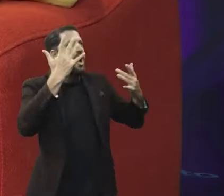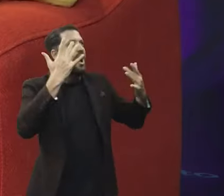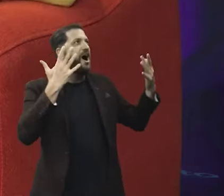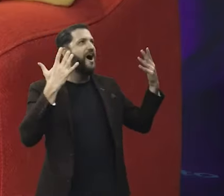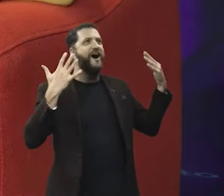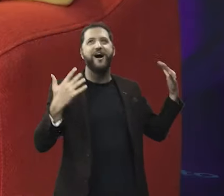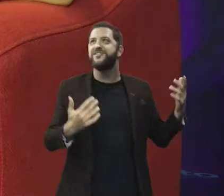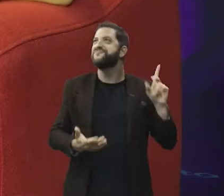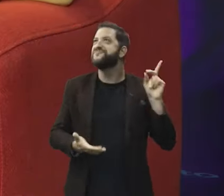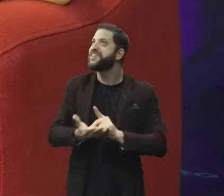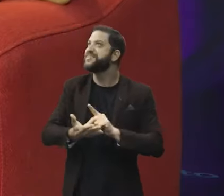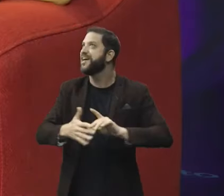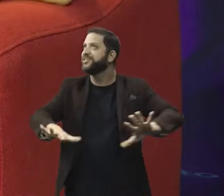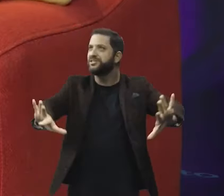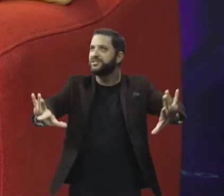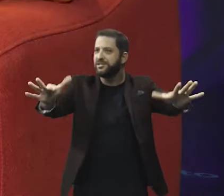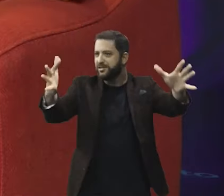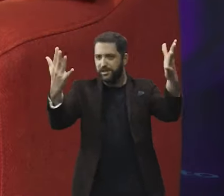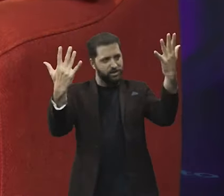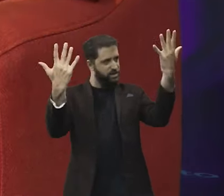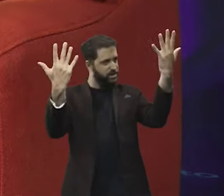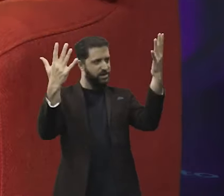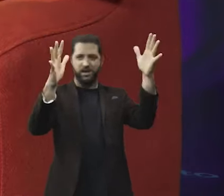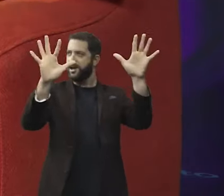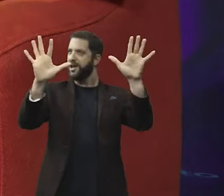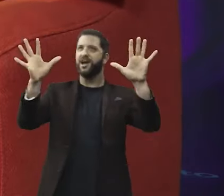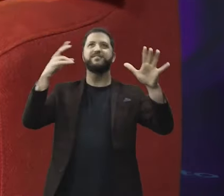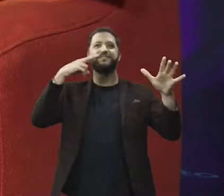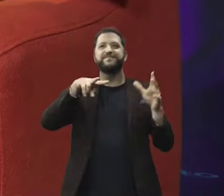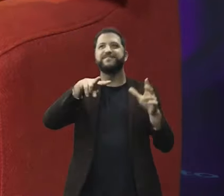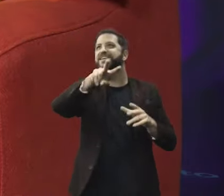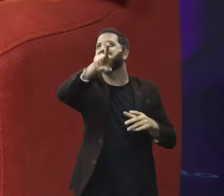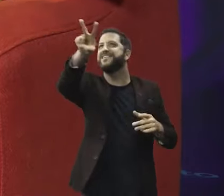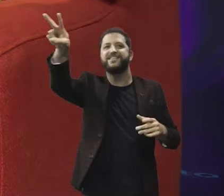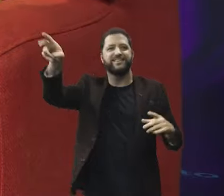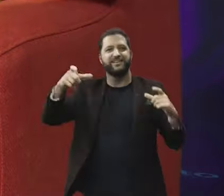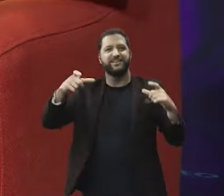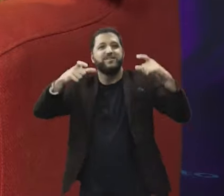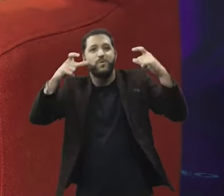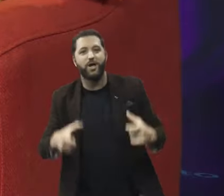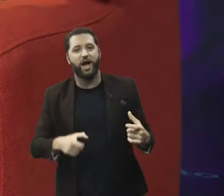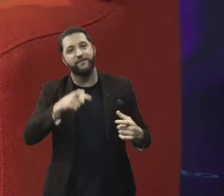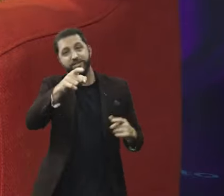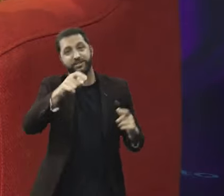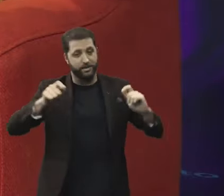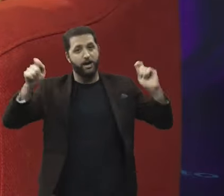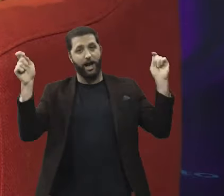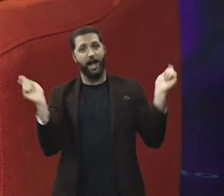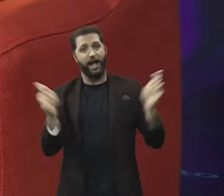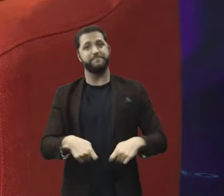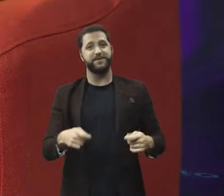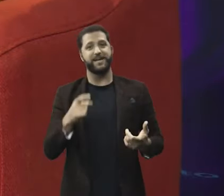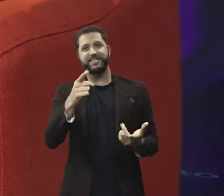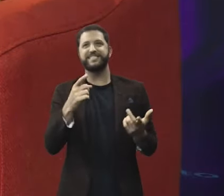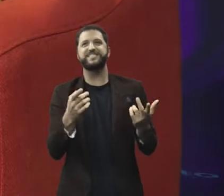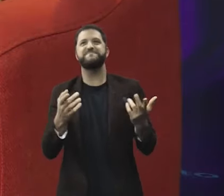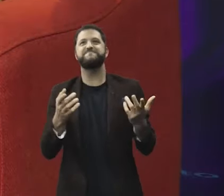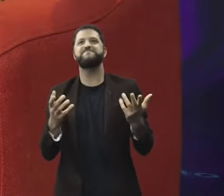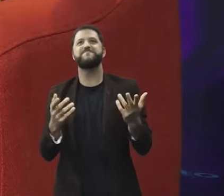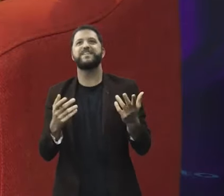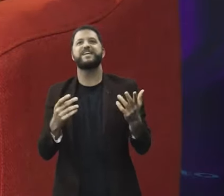física e tudo isso para criar um ambiente em que você possa ter a realidade que hoje quando a gente